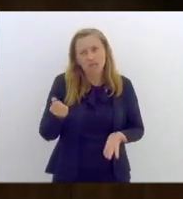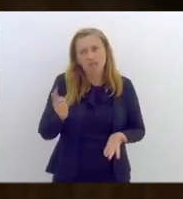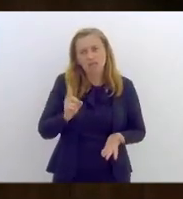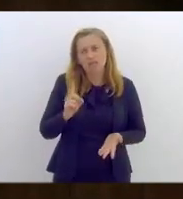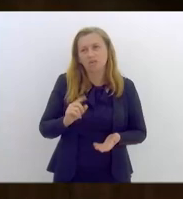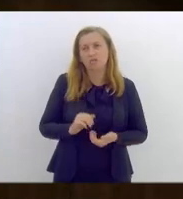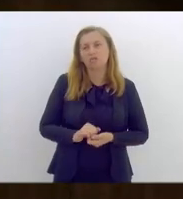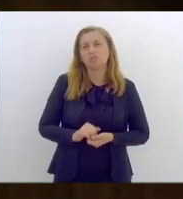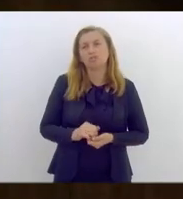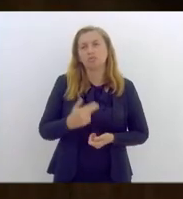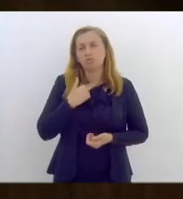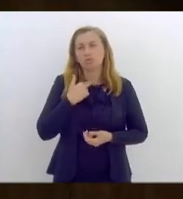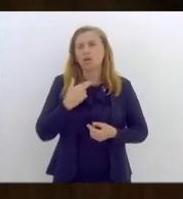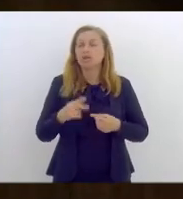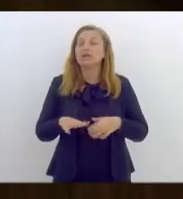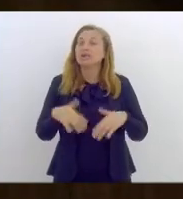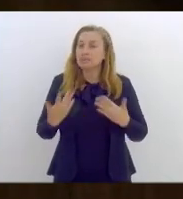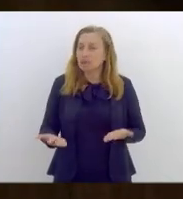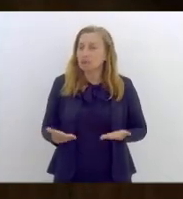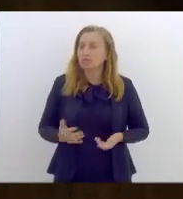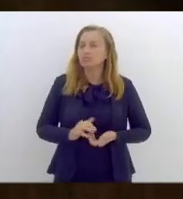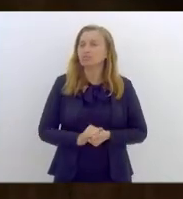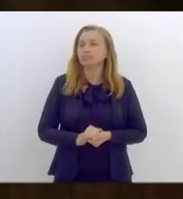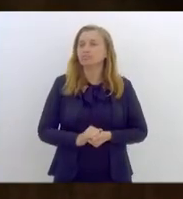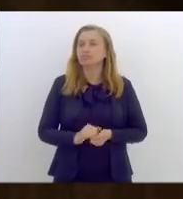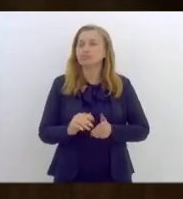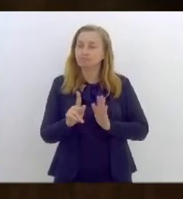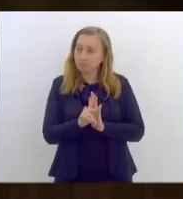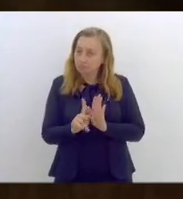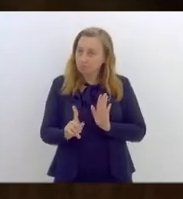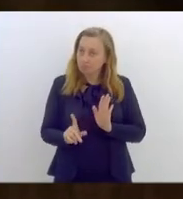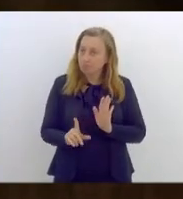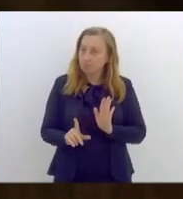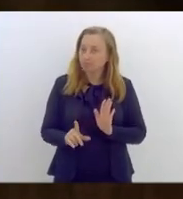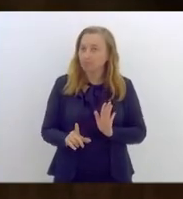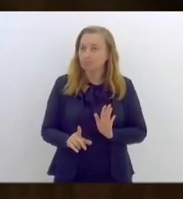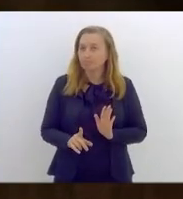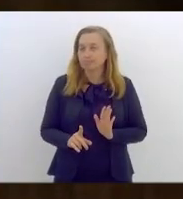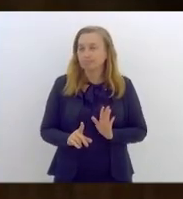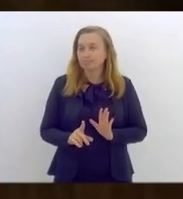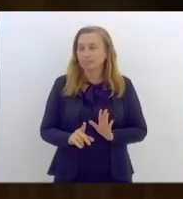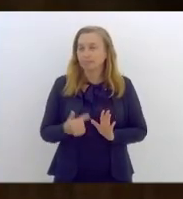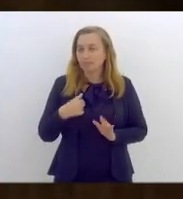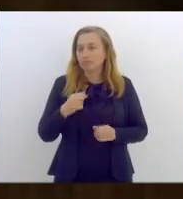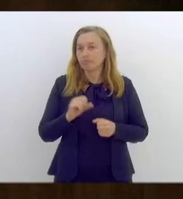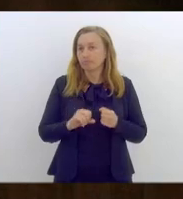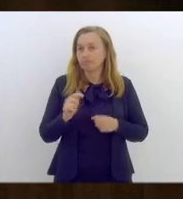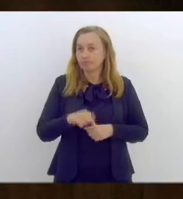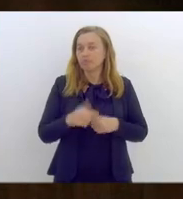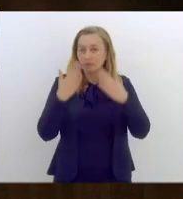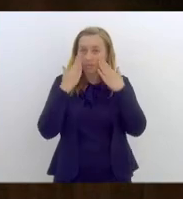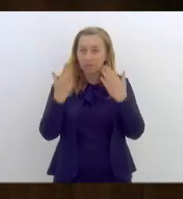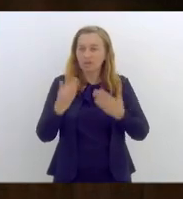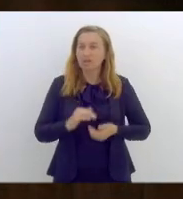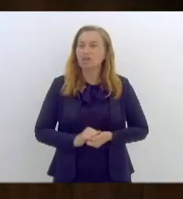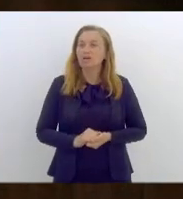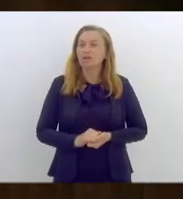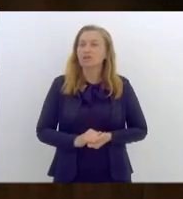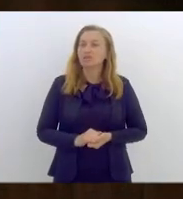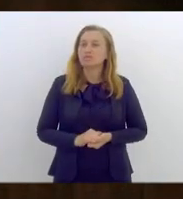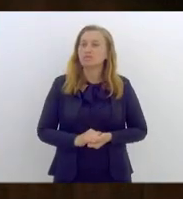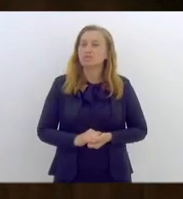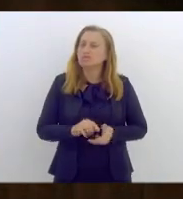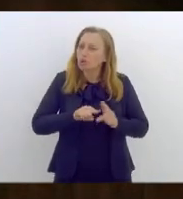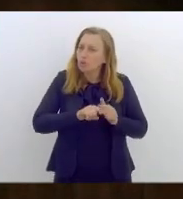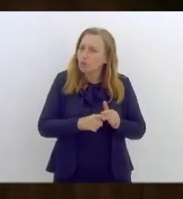eu sei que não pode então esse projeto esse projeto que inclusive eu estou fazendo aqui vou apresentar é